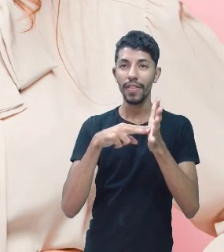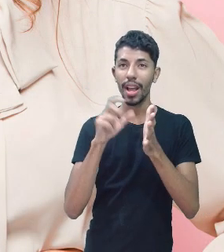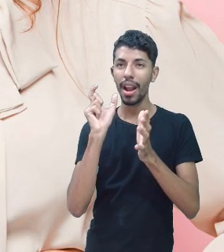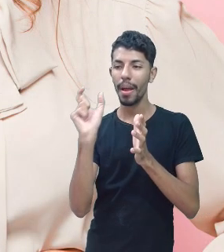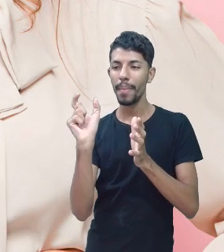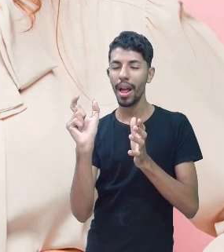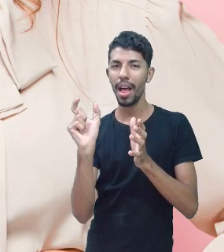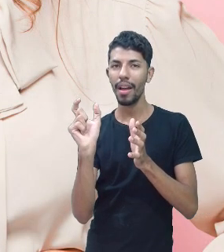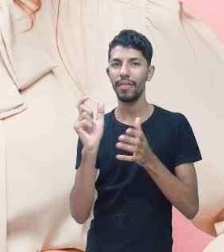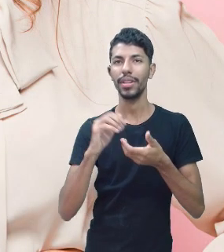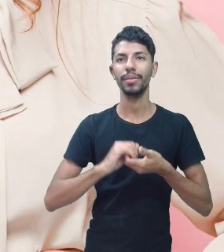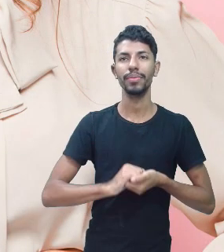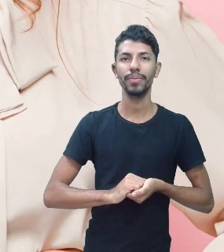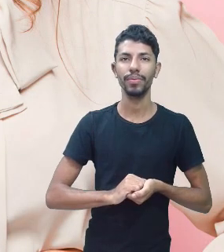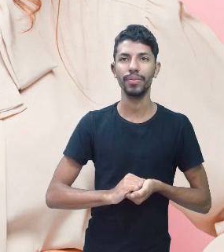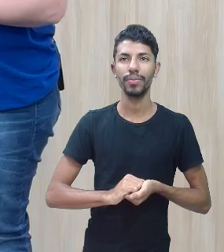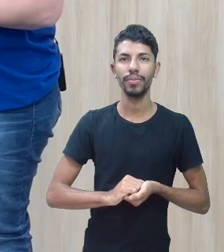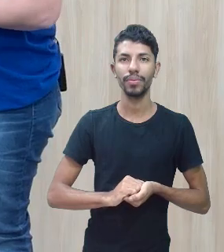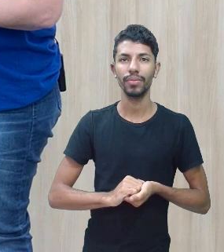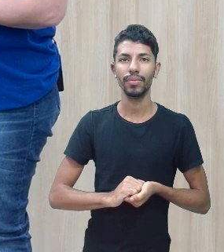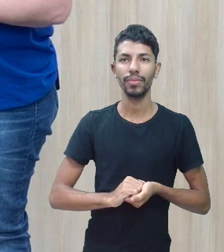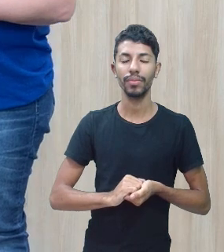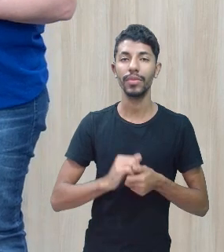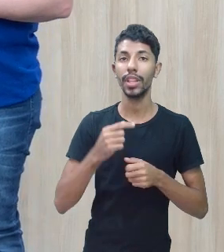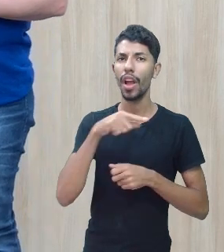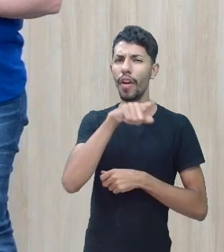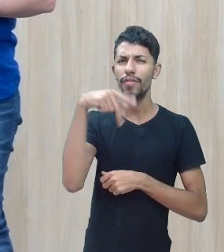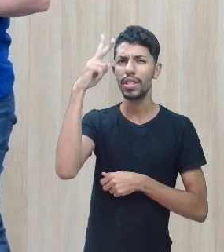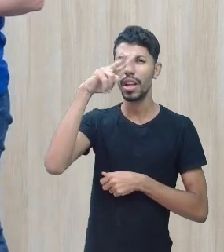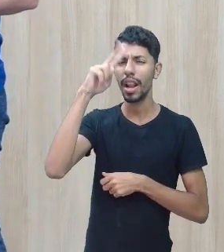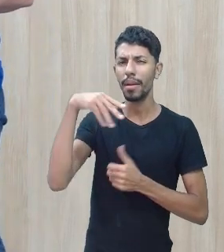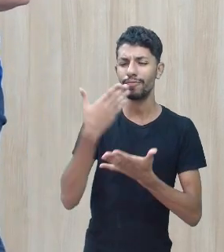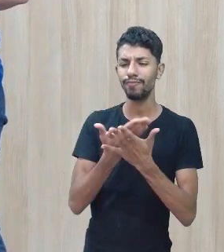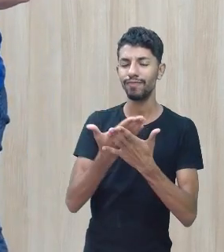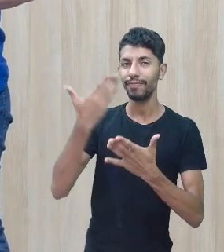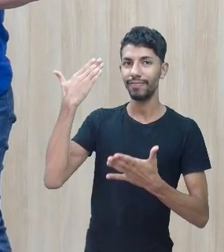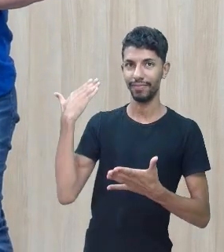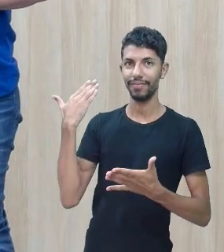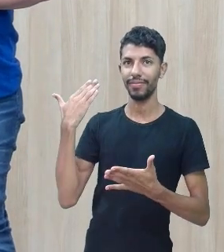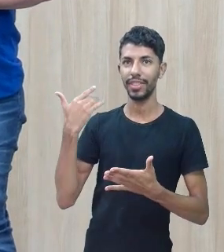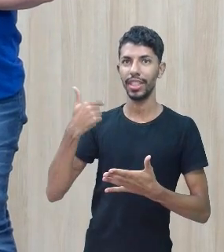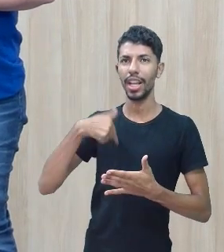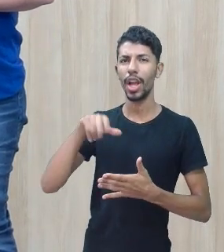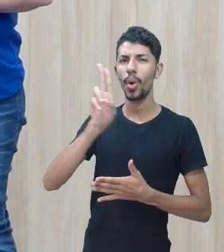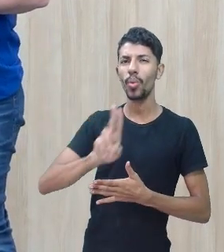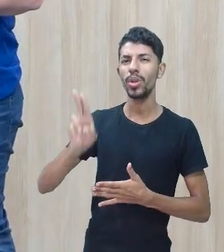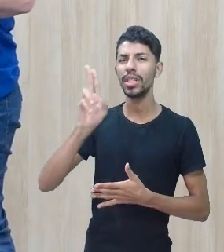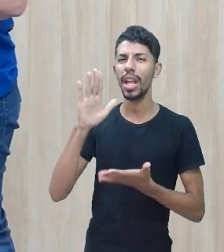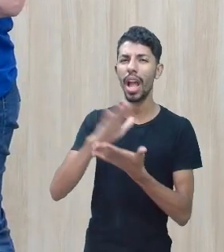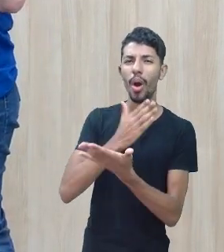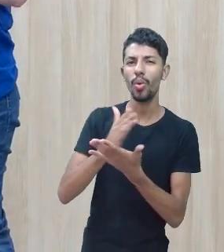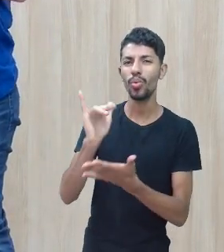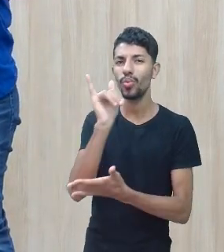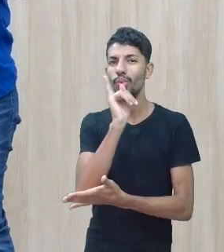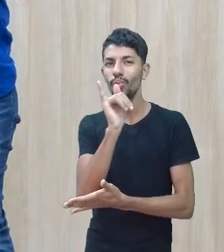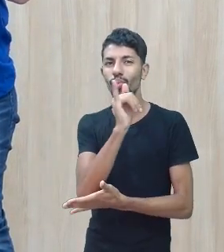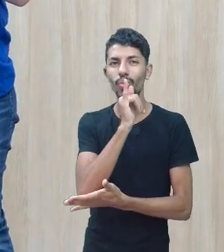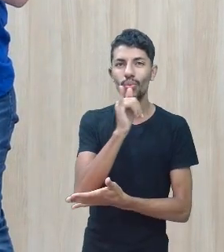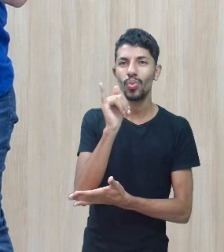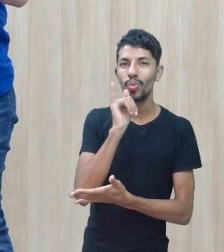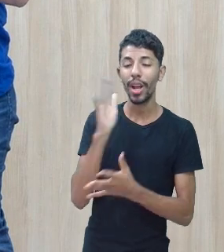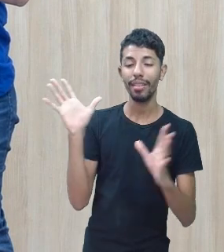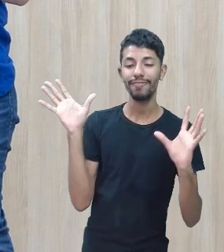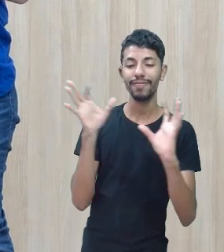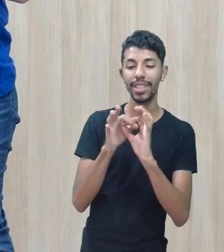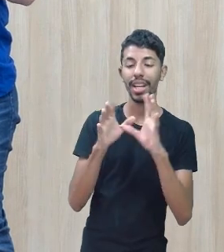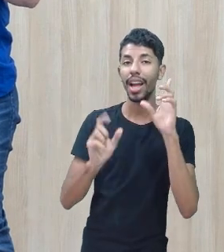e enunciados. Vocês lembram que na aula anterior eu coloquei exemplos que estavam